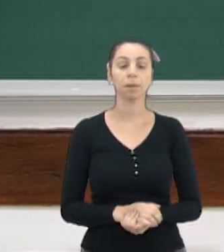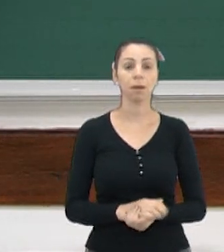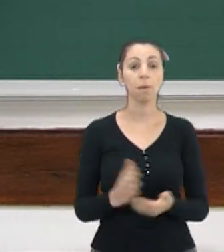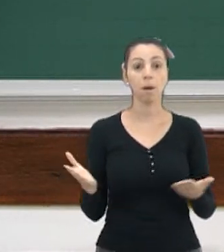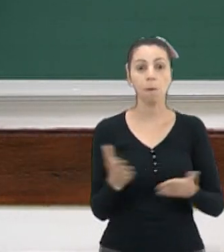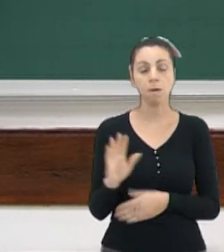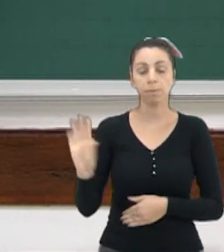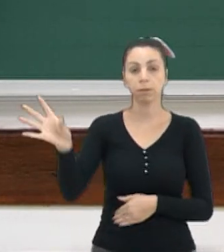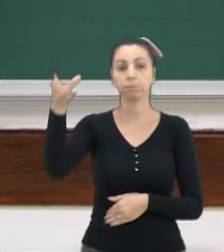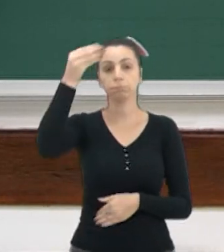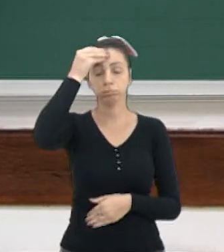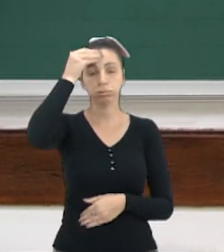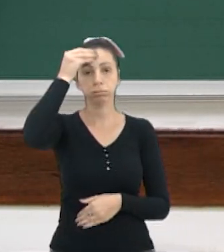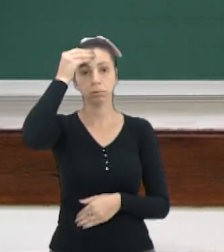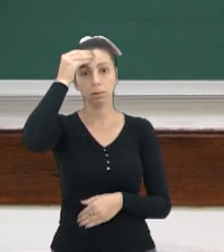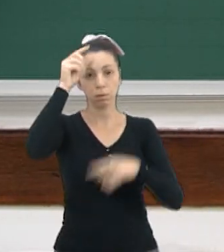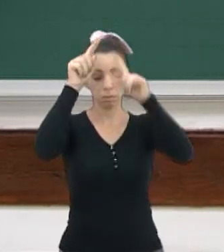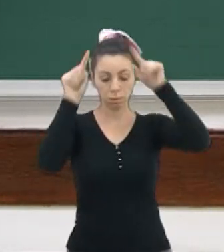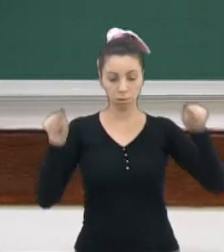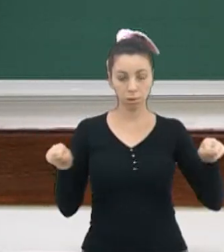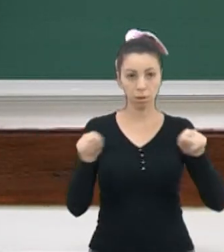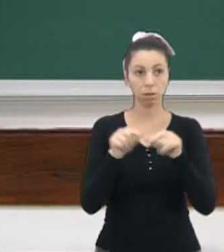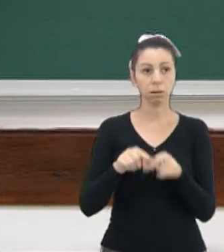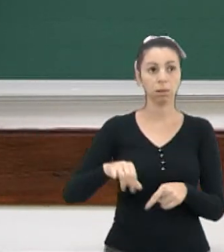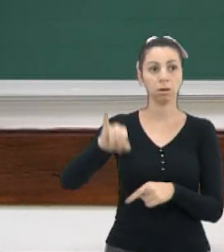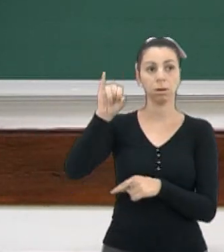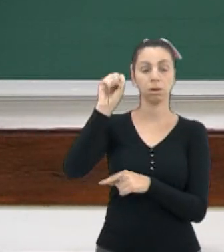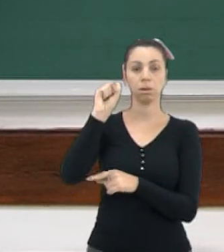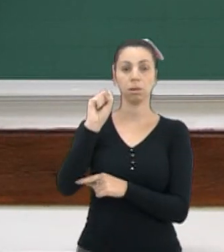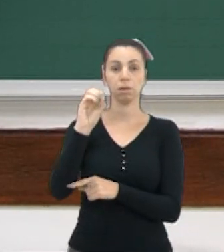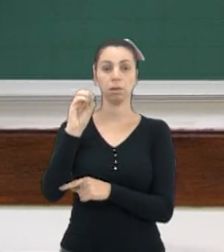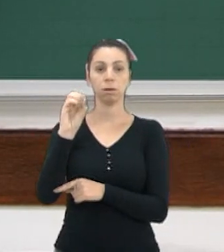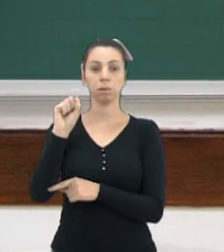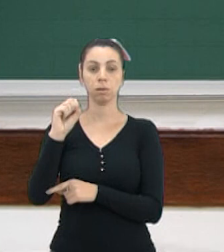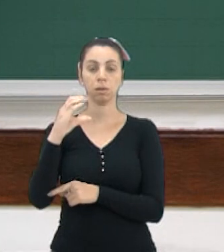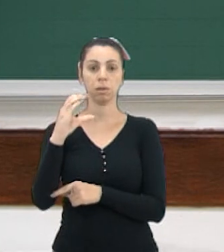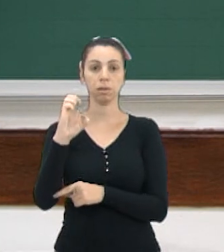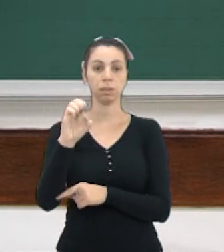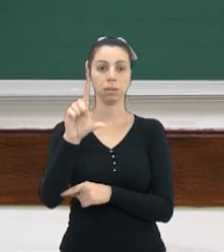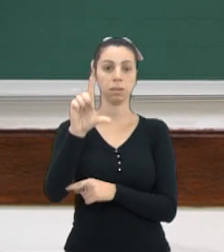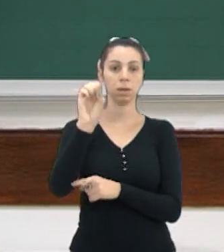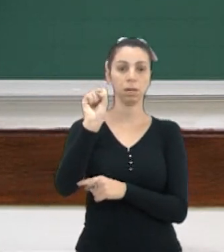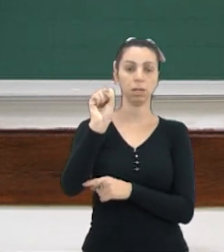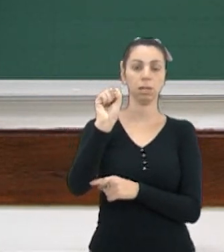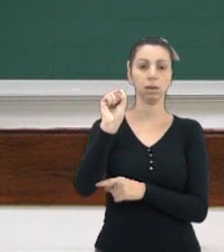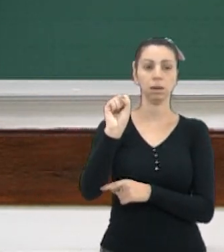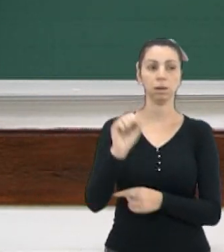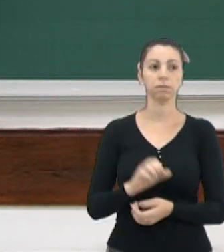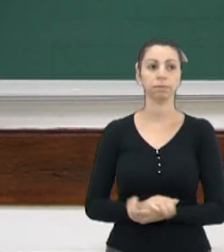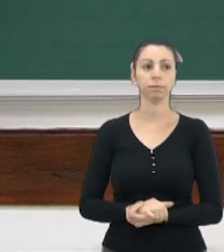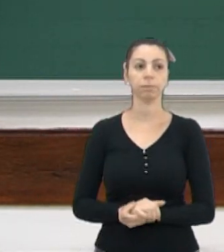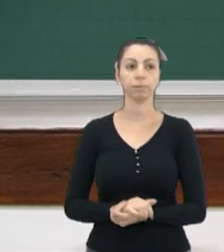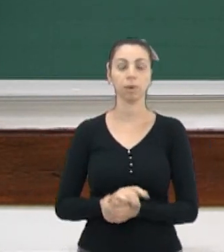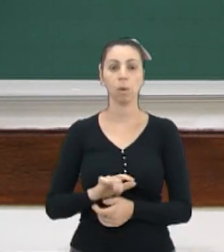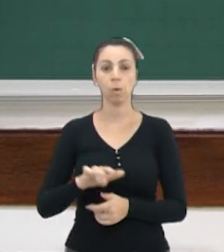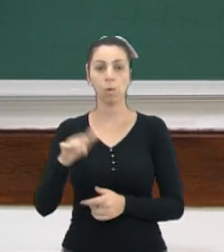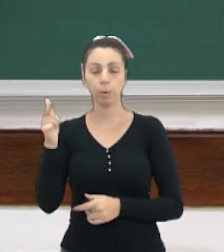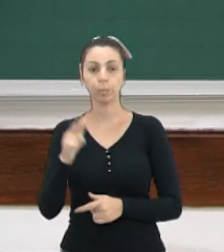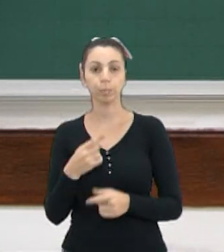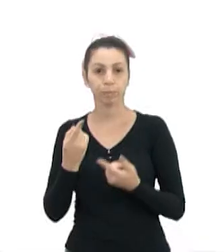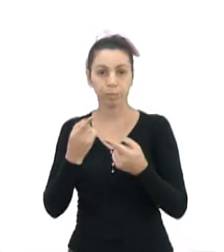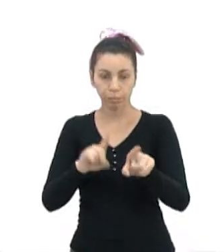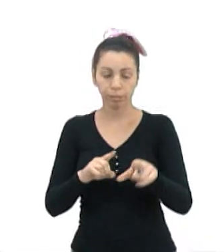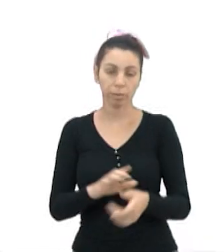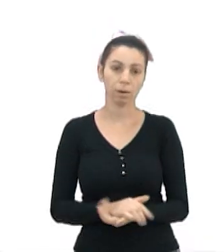fixar com relação ao triângulo isósceles e suas propriedades. Vamos continuar? Outro desafio. Conforme